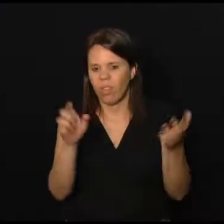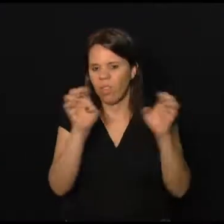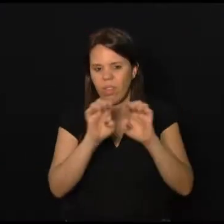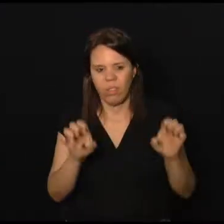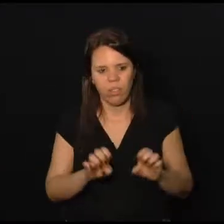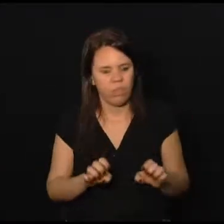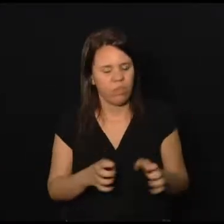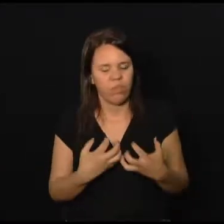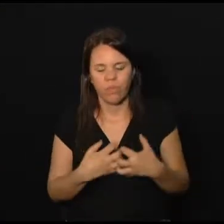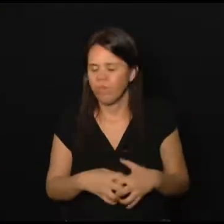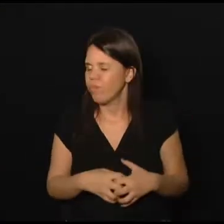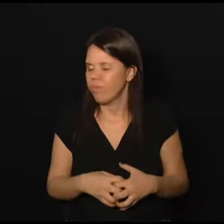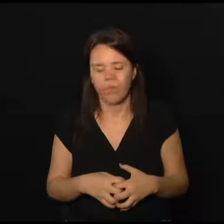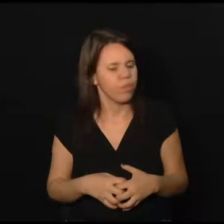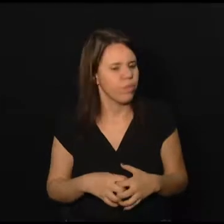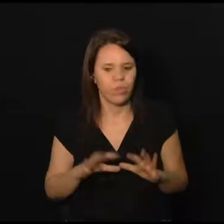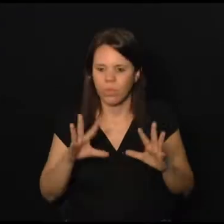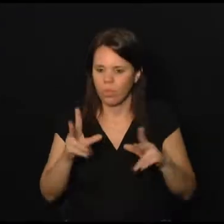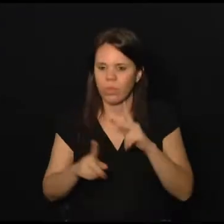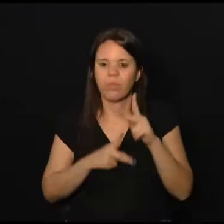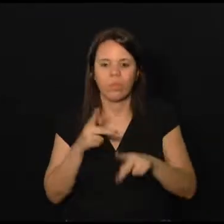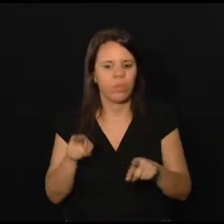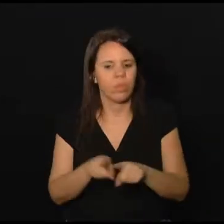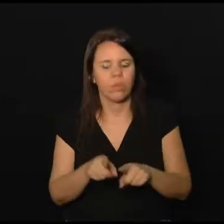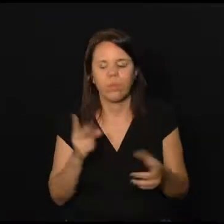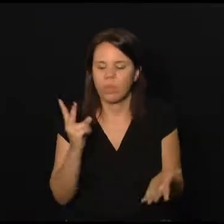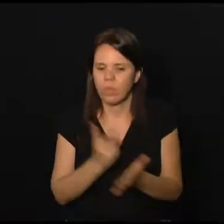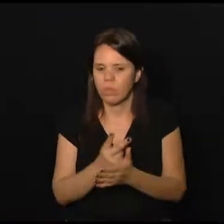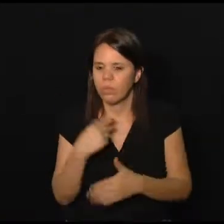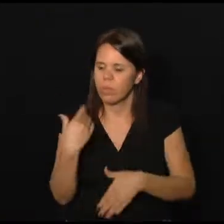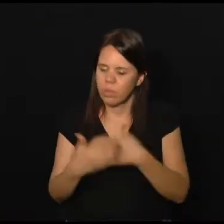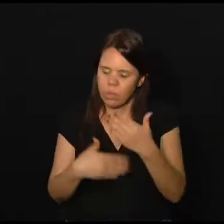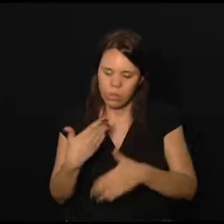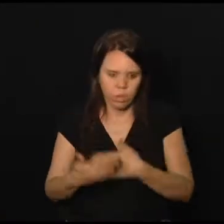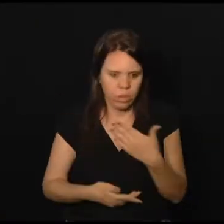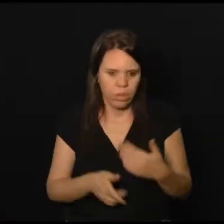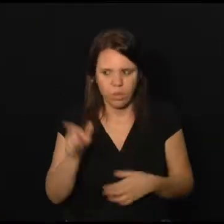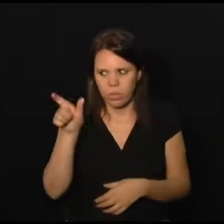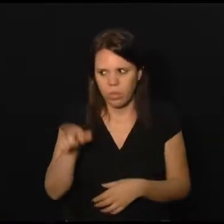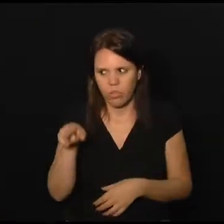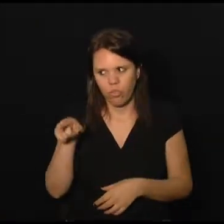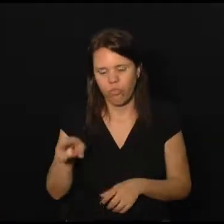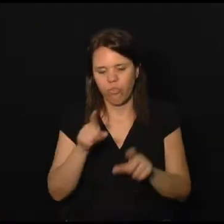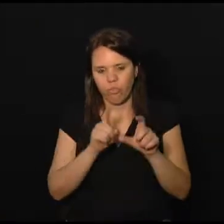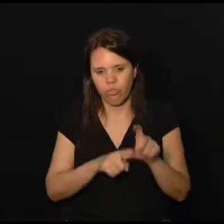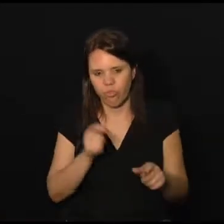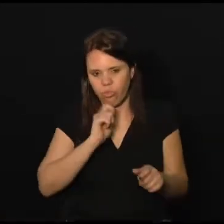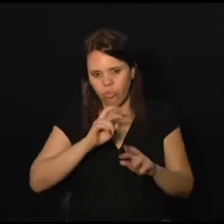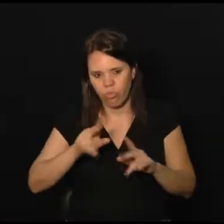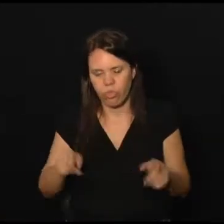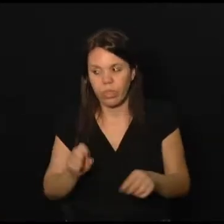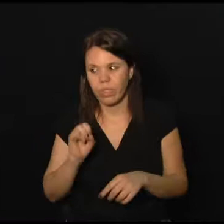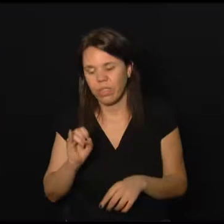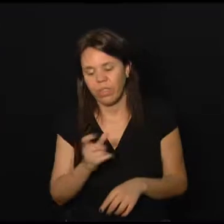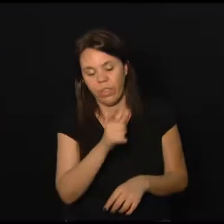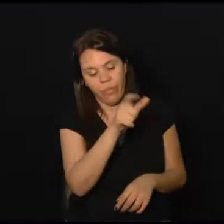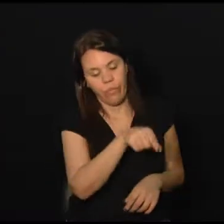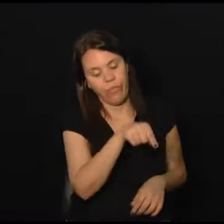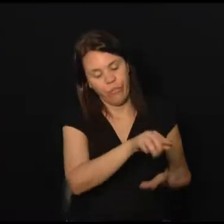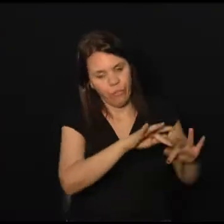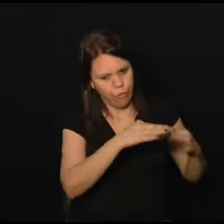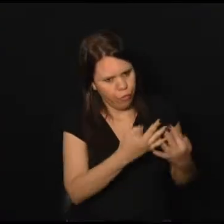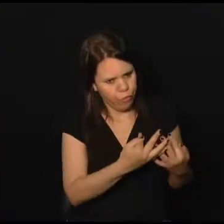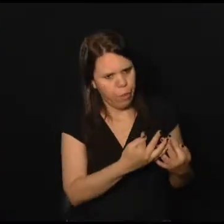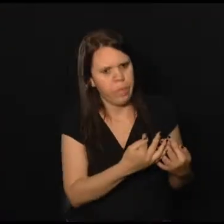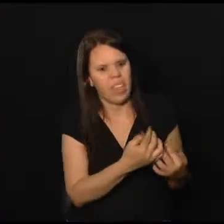funcionalidade, porque todos vão entrar na mesma consequência do dependente químico. Se é uma família disfuncional, a tendência é também